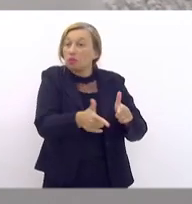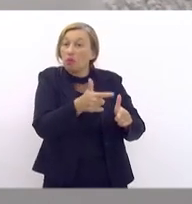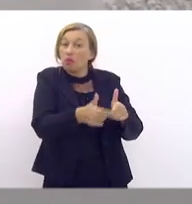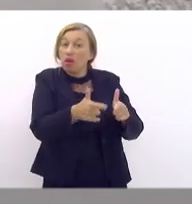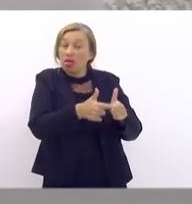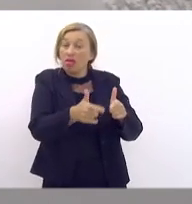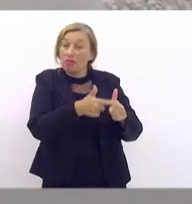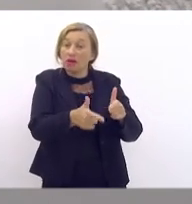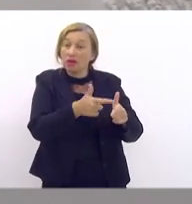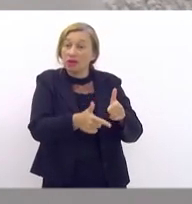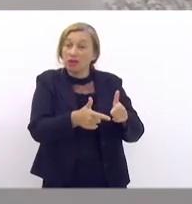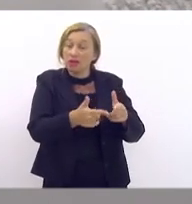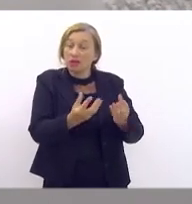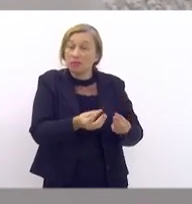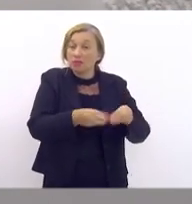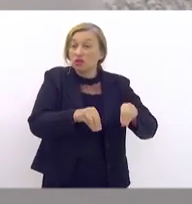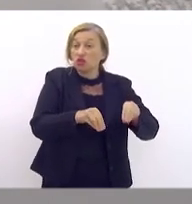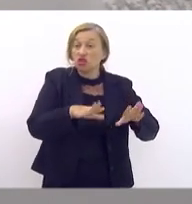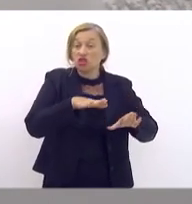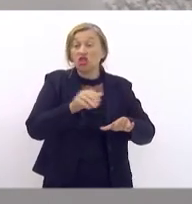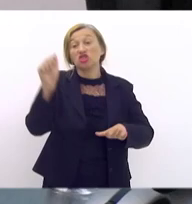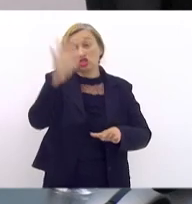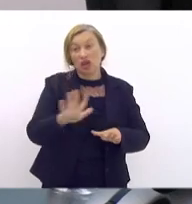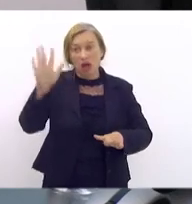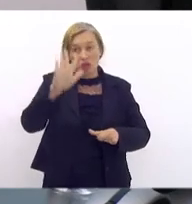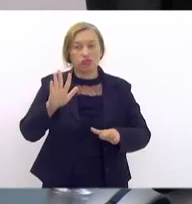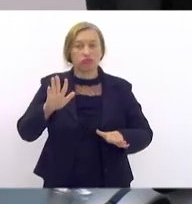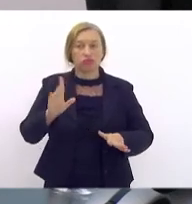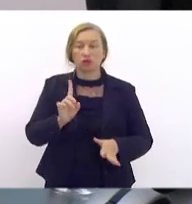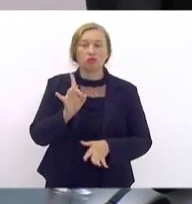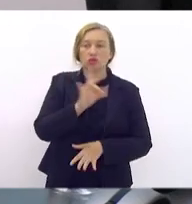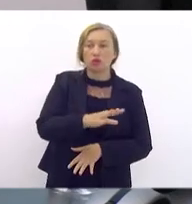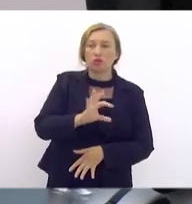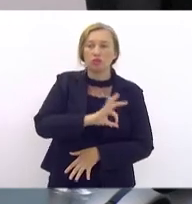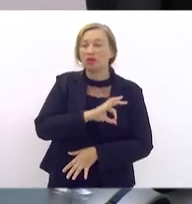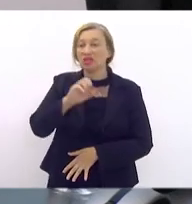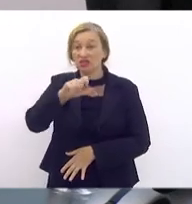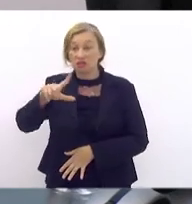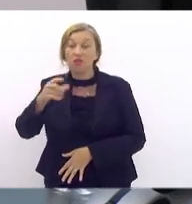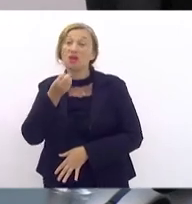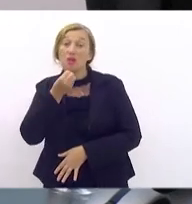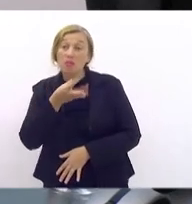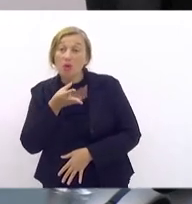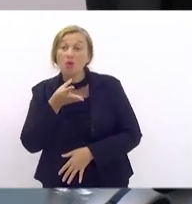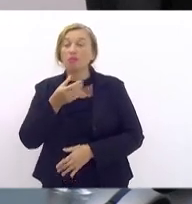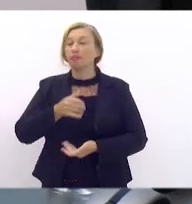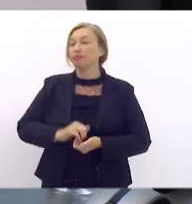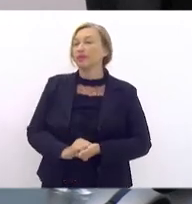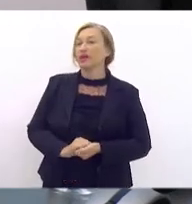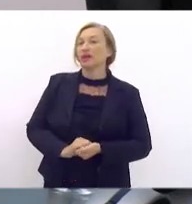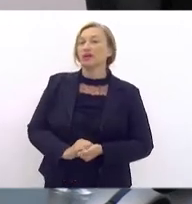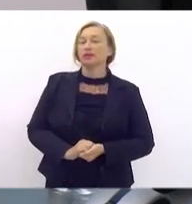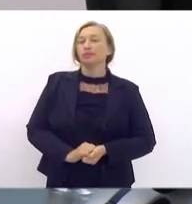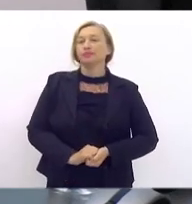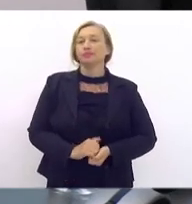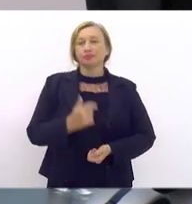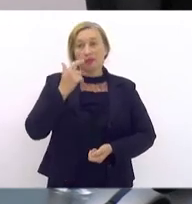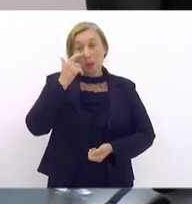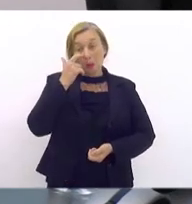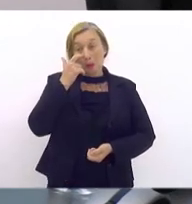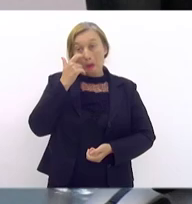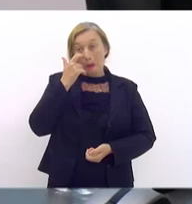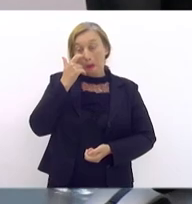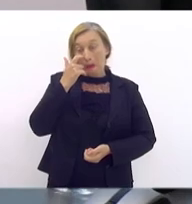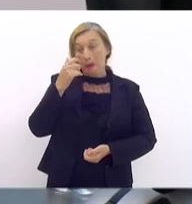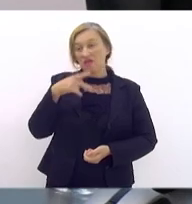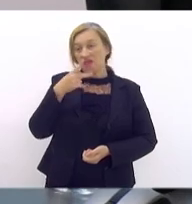o sistema de Justiça de forma geral não só a polícia civil perfeito e é muito bom você eh trazer esse